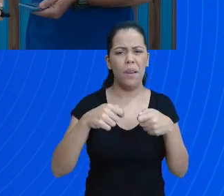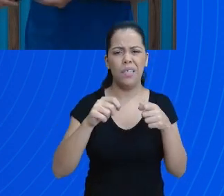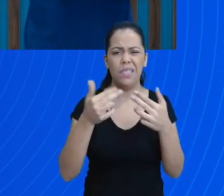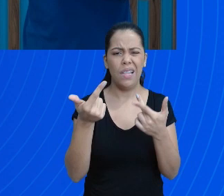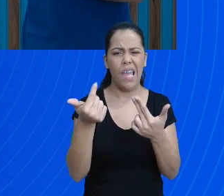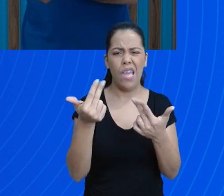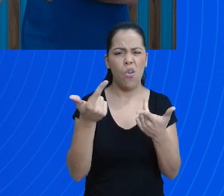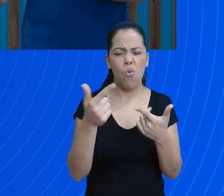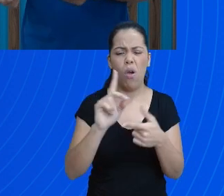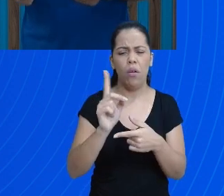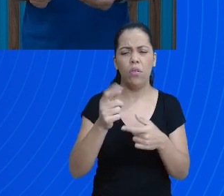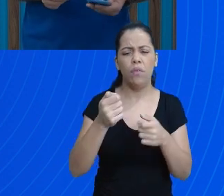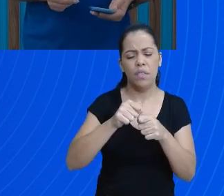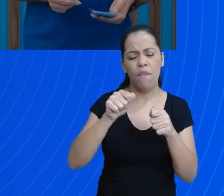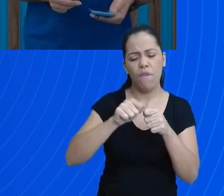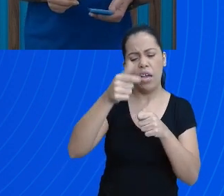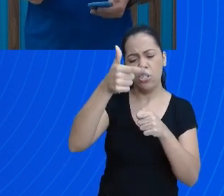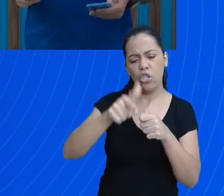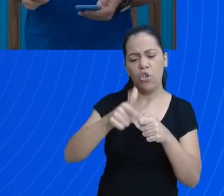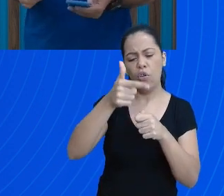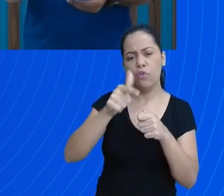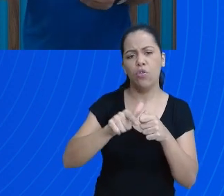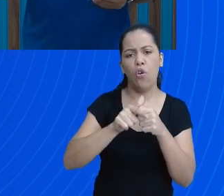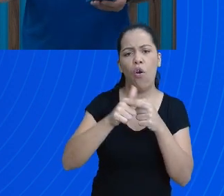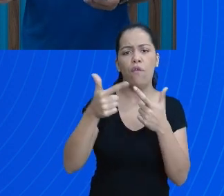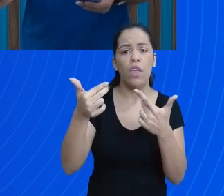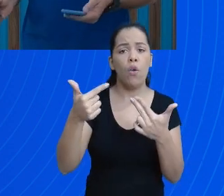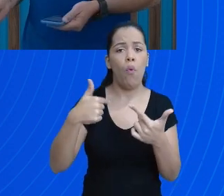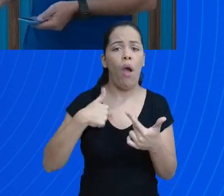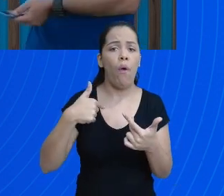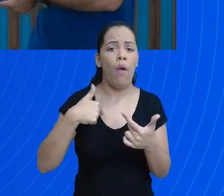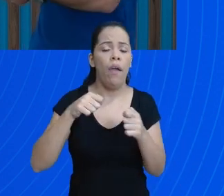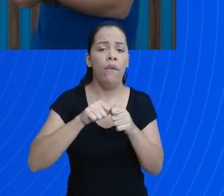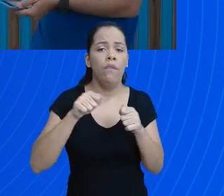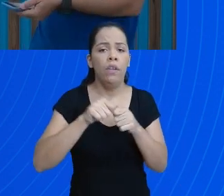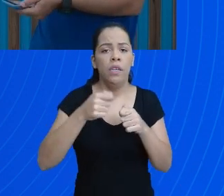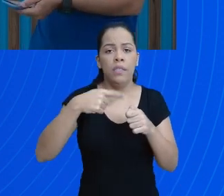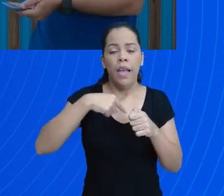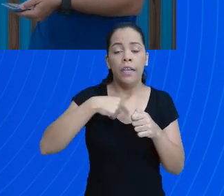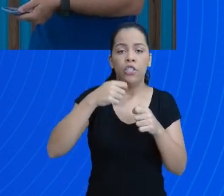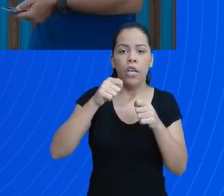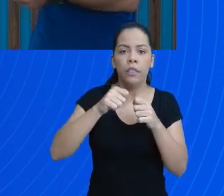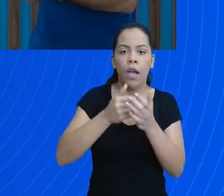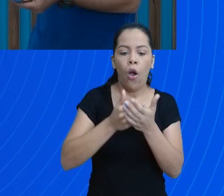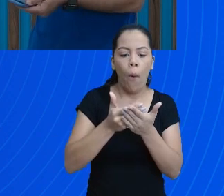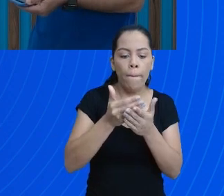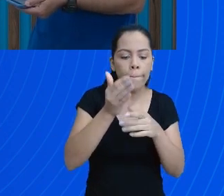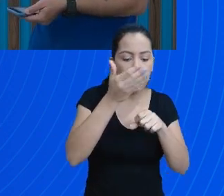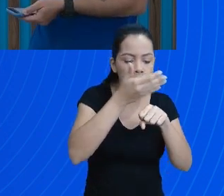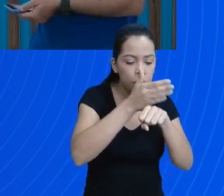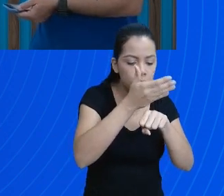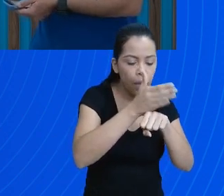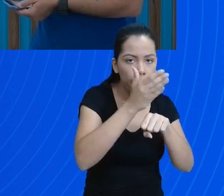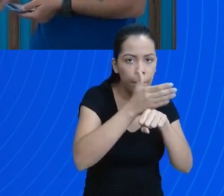vai refazendo as etapas que eu fiz. Então, a gente está partindo do prático, então imagina que eu medi ali e foram esses aí. Vou pegar agora,